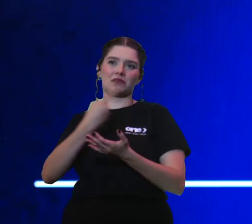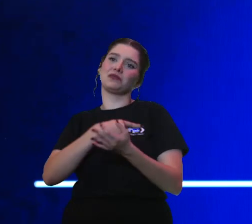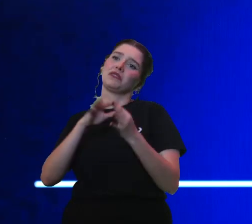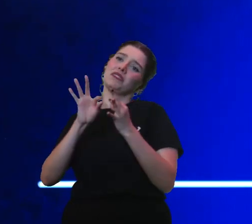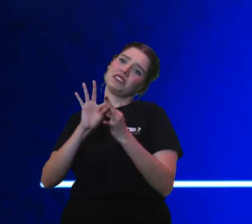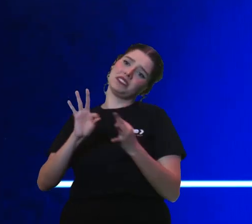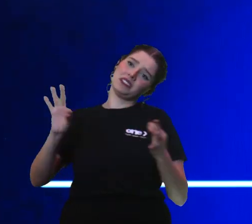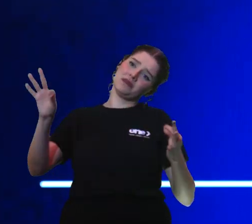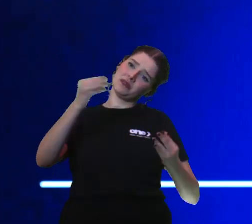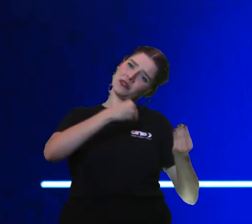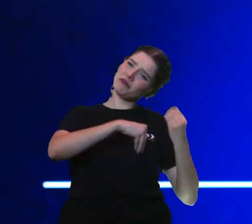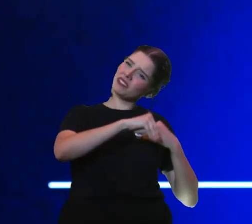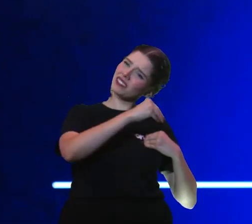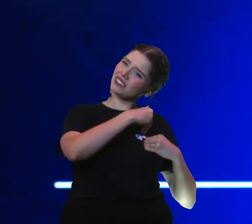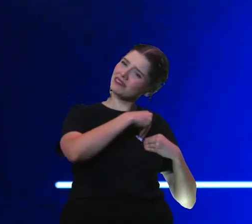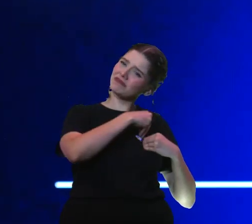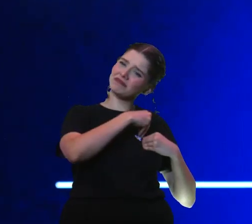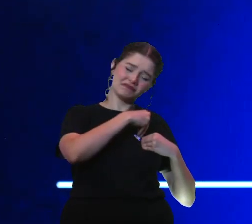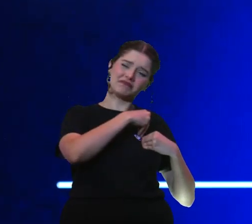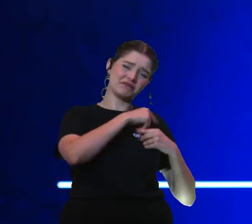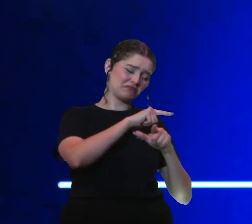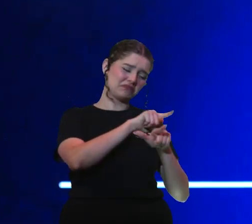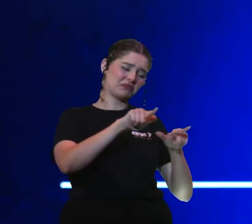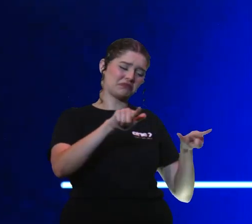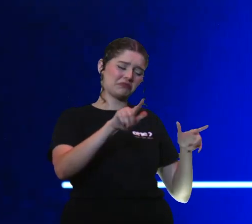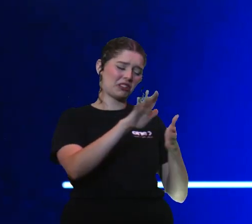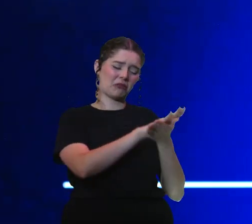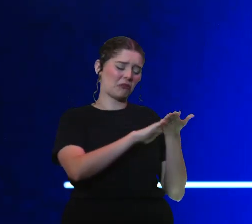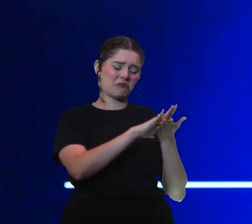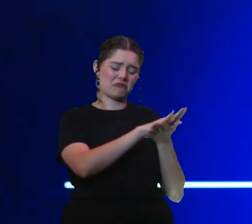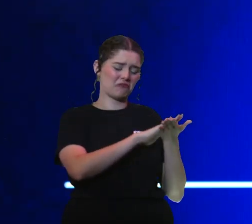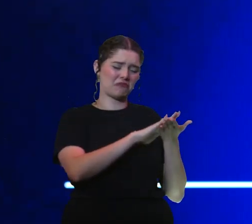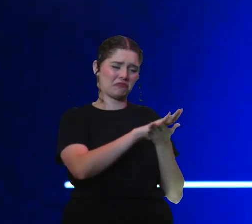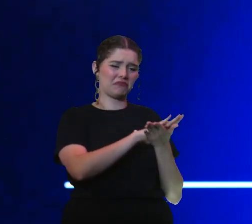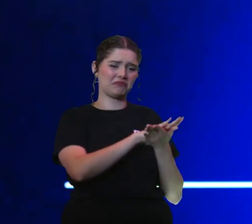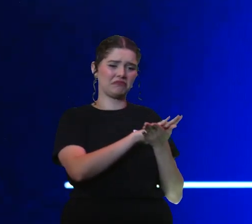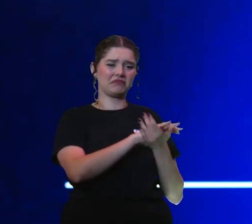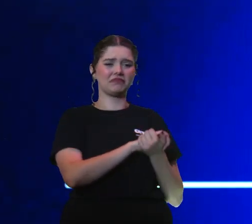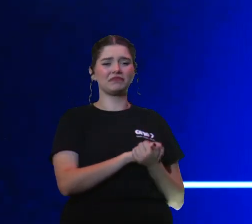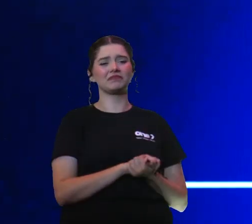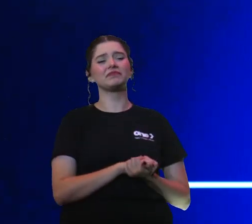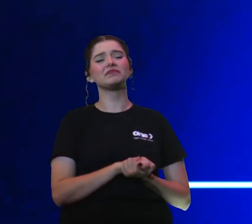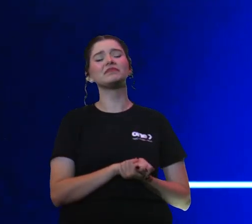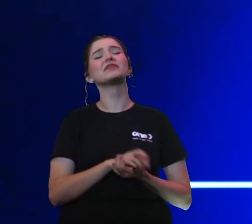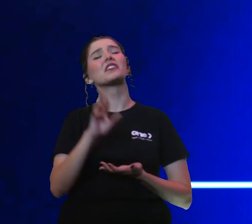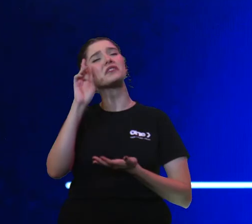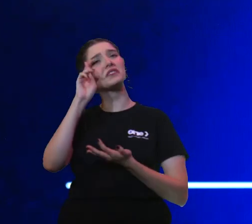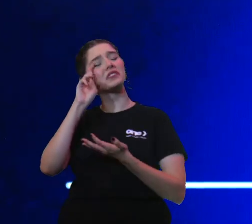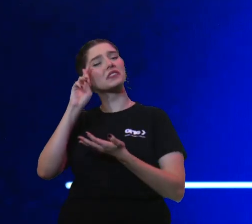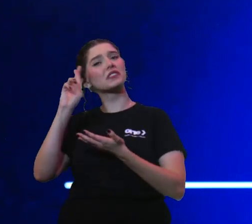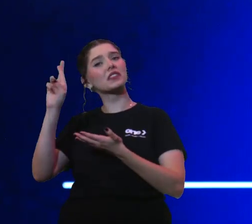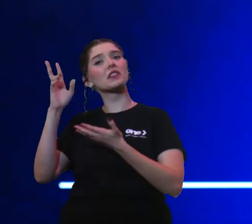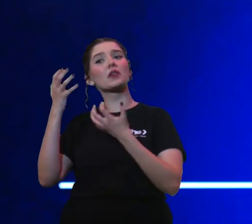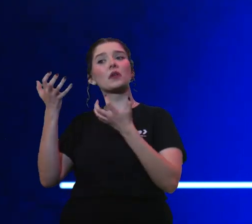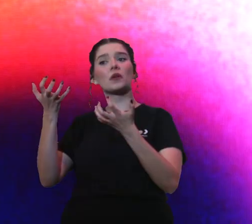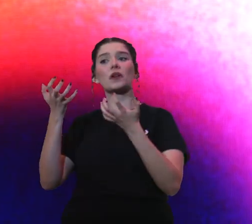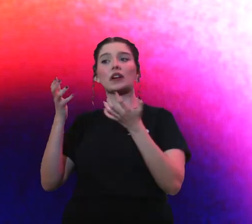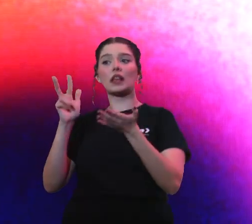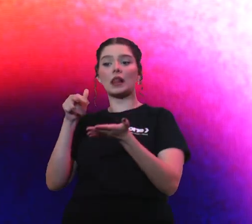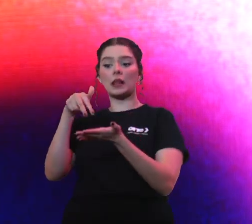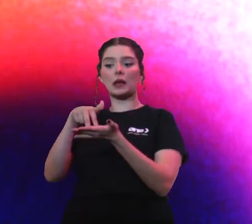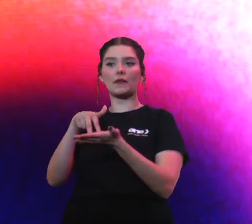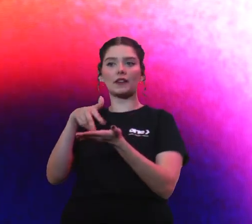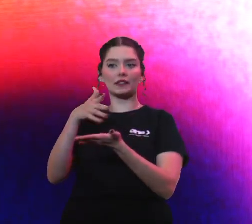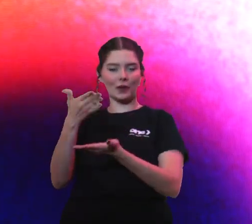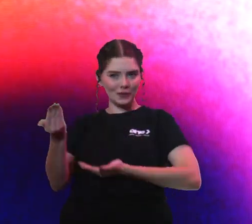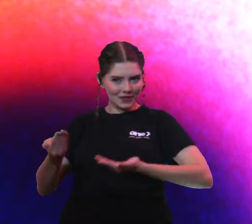espiritual, não consegue ficar de pé. Sabe, o Senhor quer falar e levantar hoje os seus servos com vestes